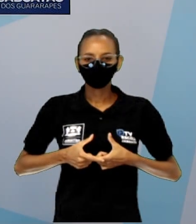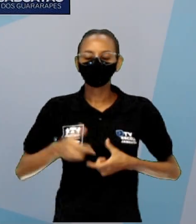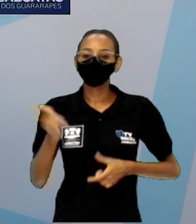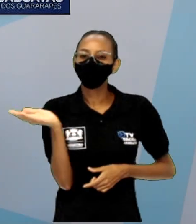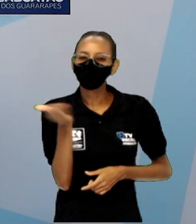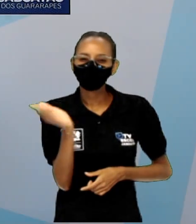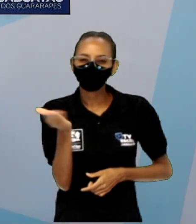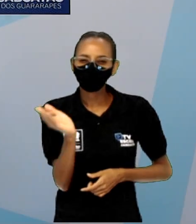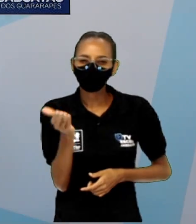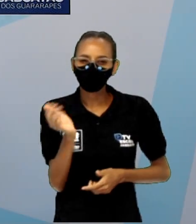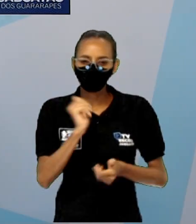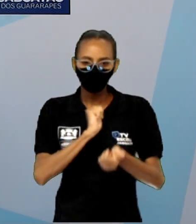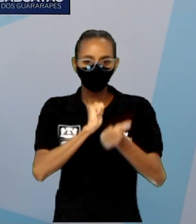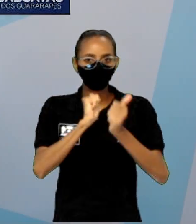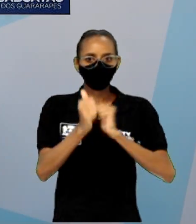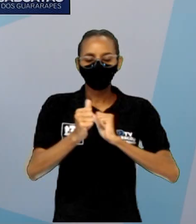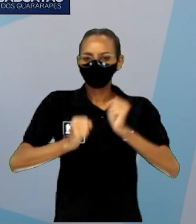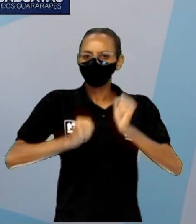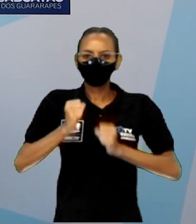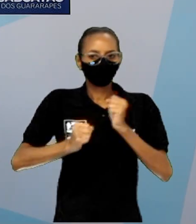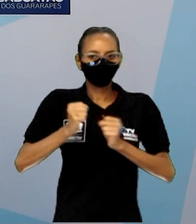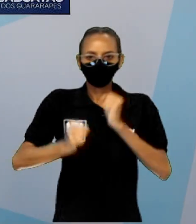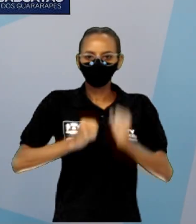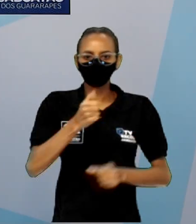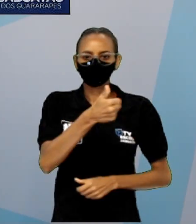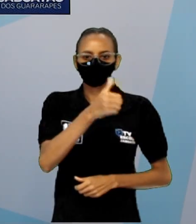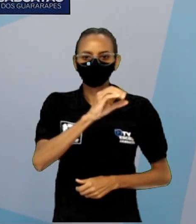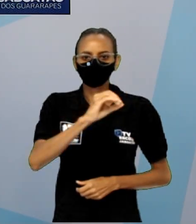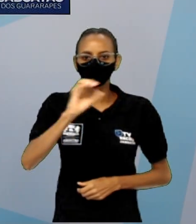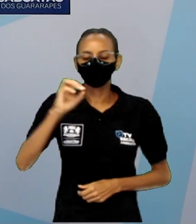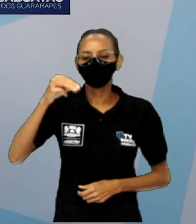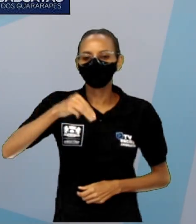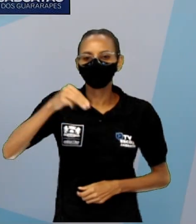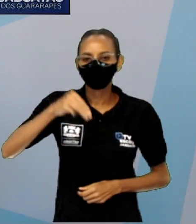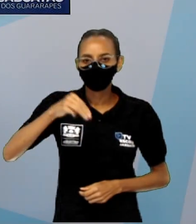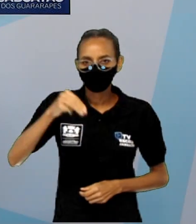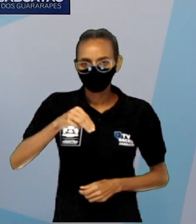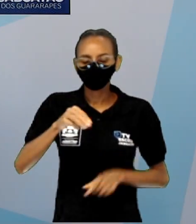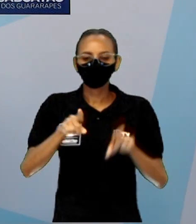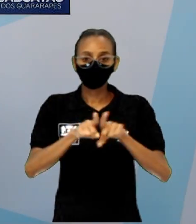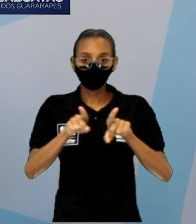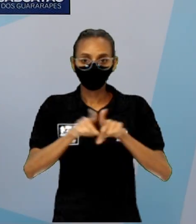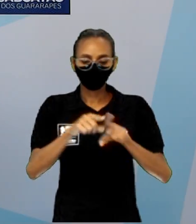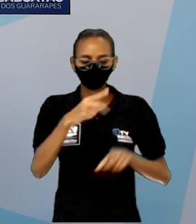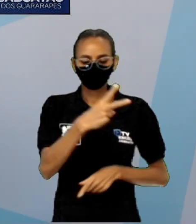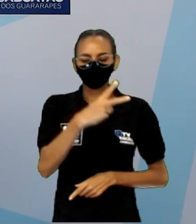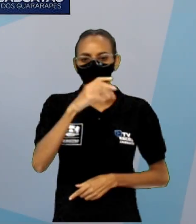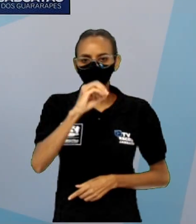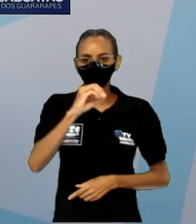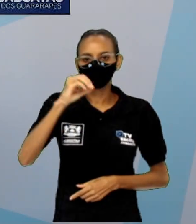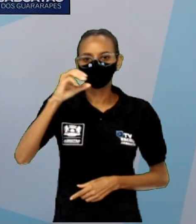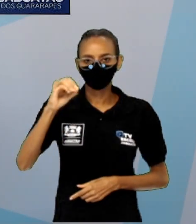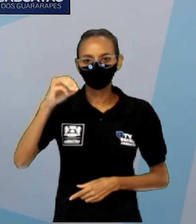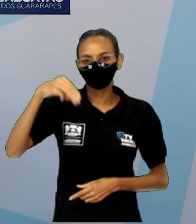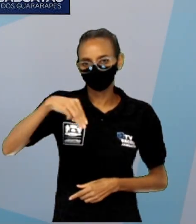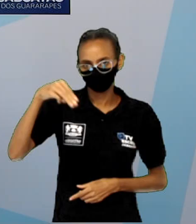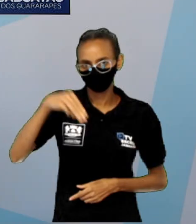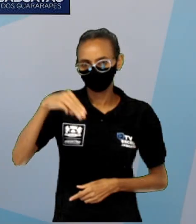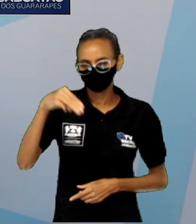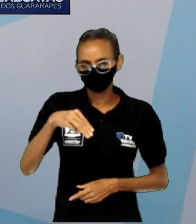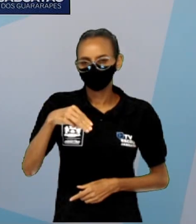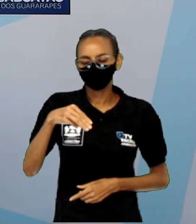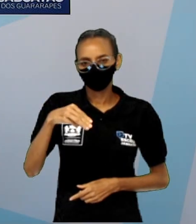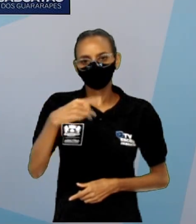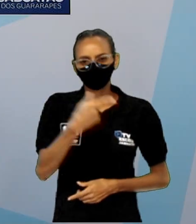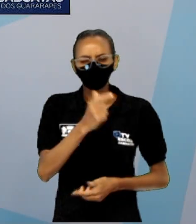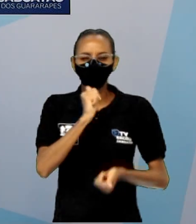Ele tanto era nos 100 metros quanto ele fazia a sua corrida nos 200 metros. Então são